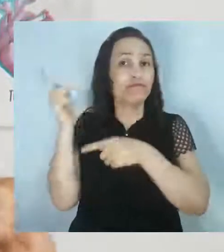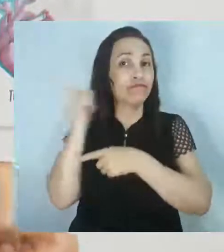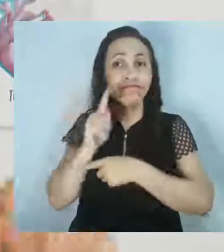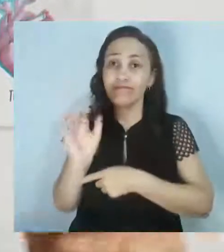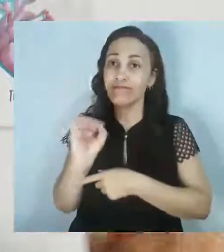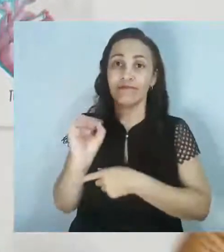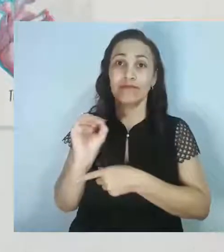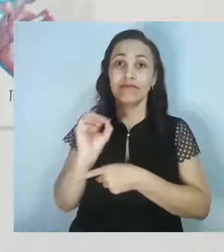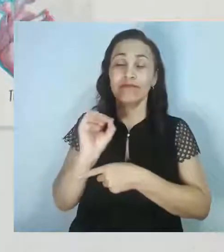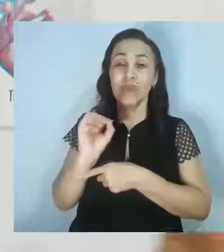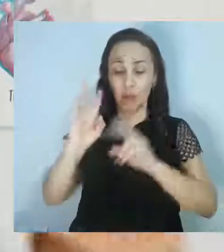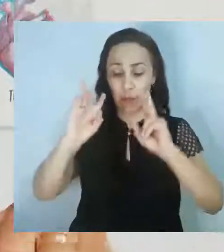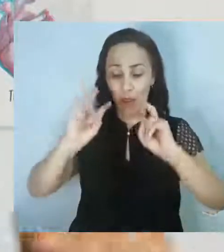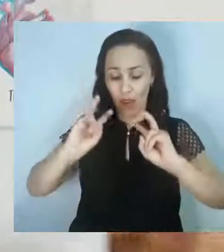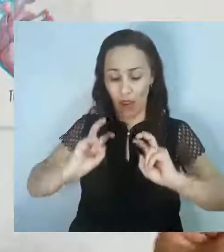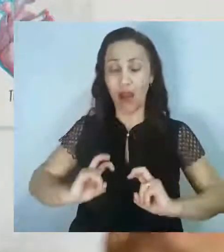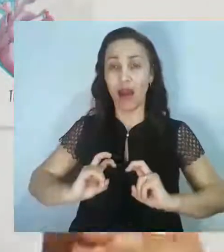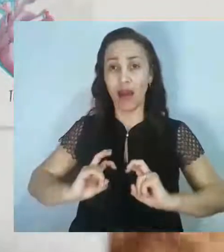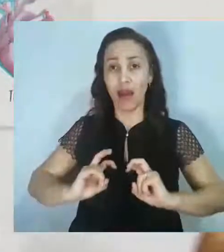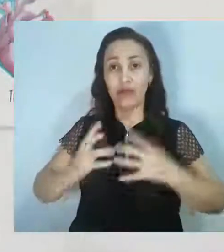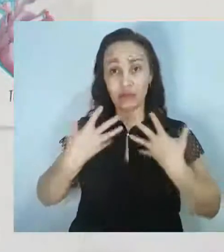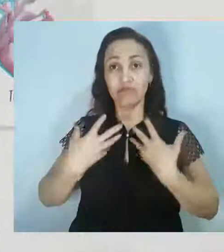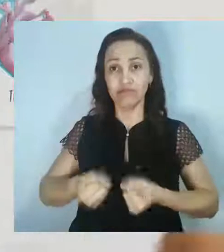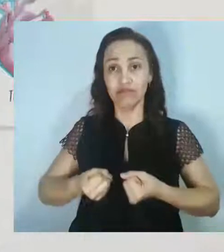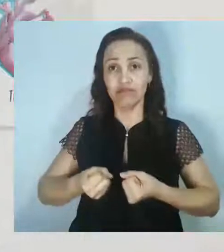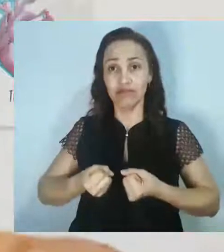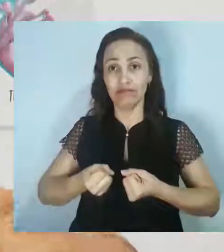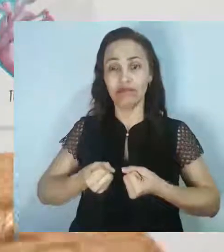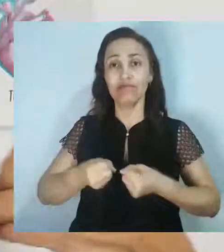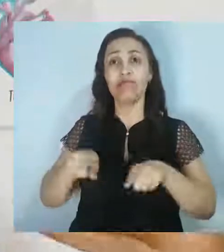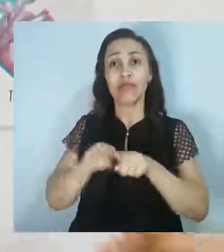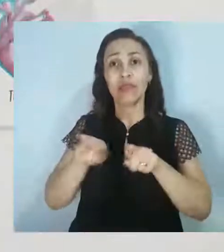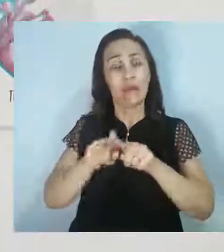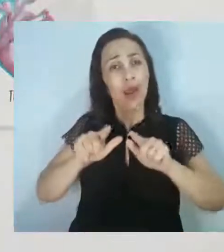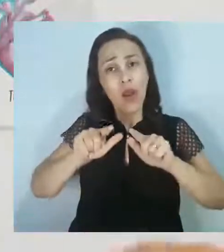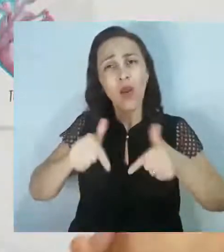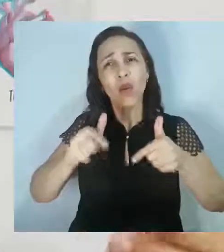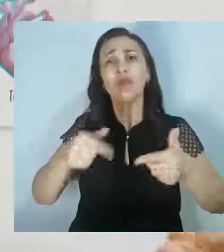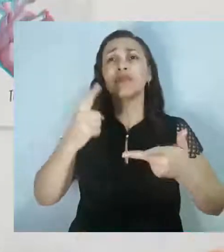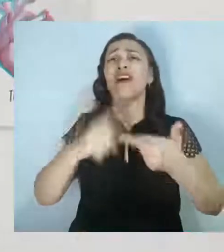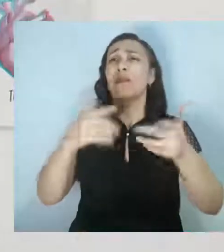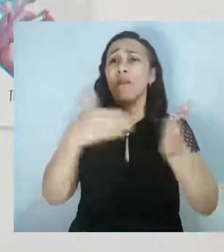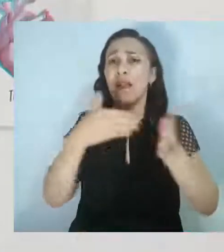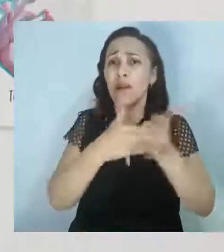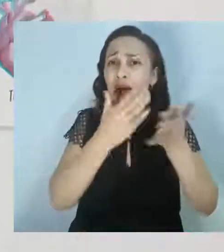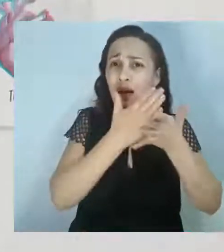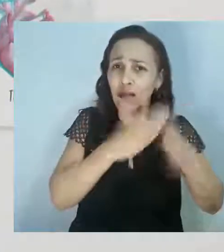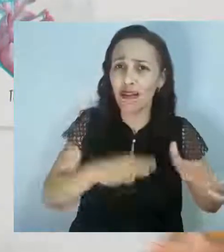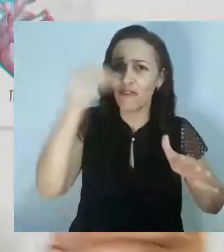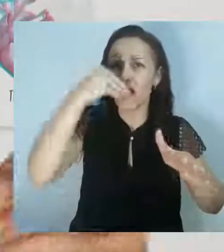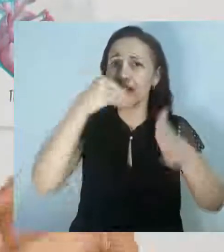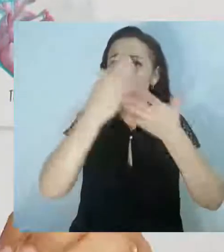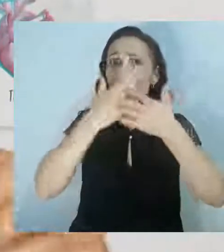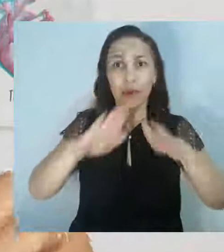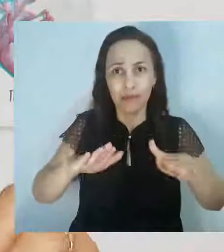conseguiremos olhar para nós mesmos e aceitar e lutar contra tudo aquilo que é limite, contra tudo aquilo que é fraqueza,